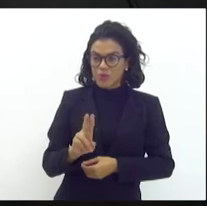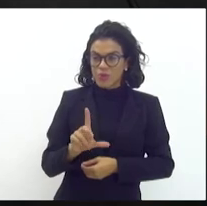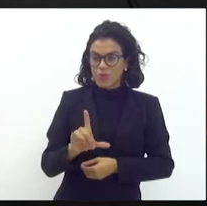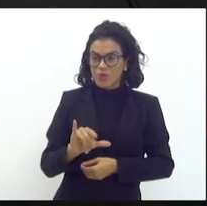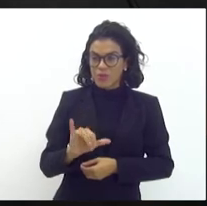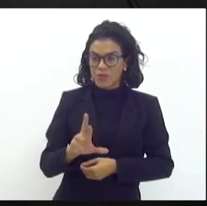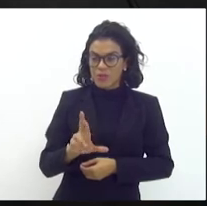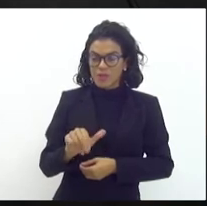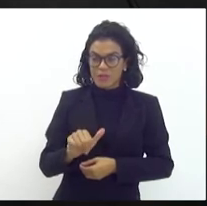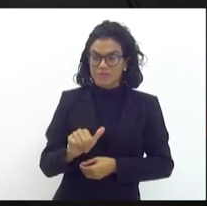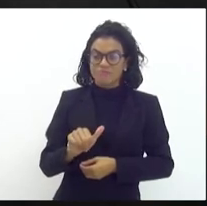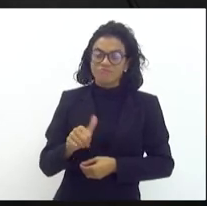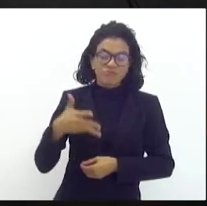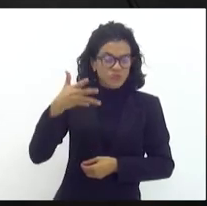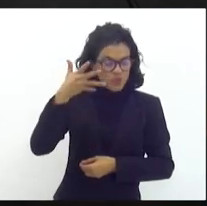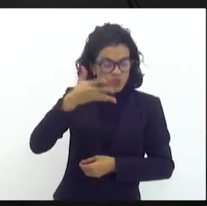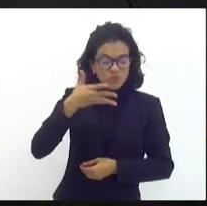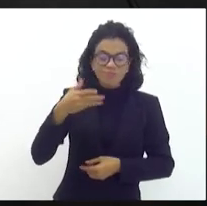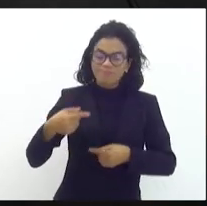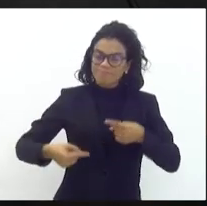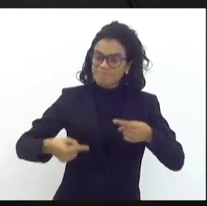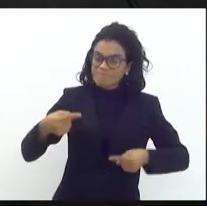ele eu